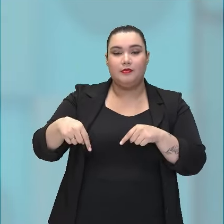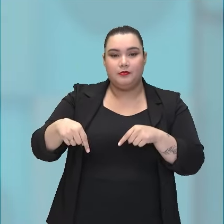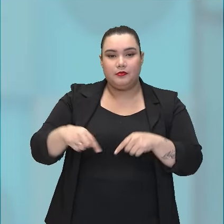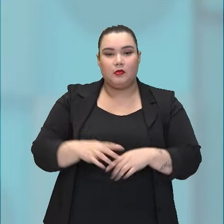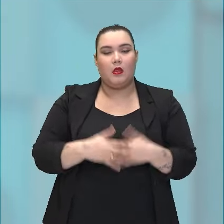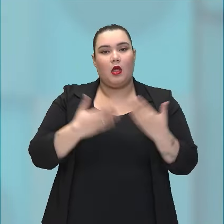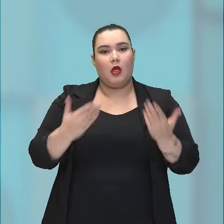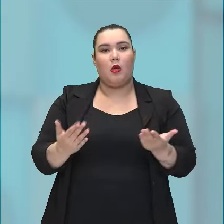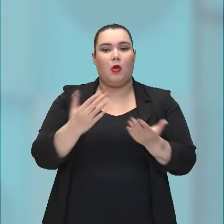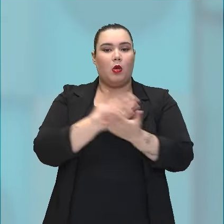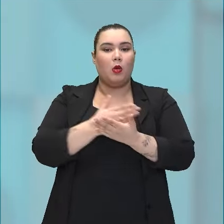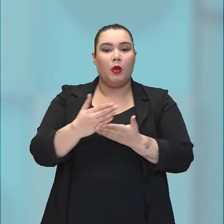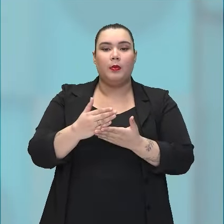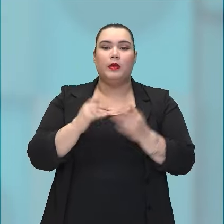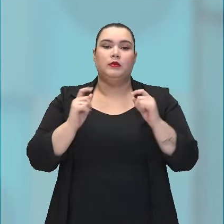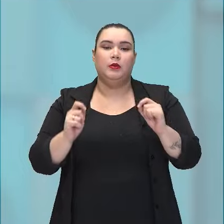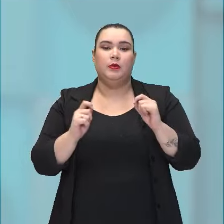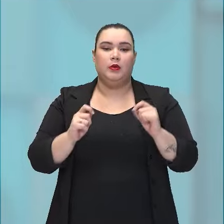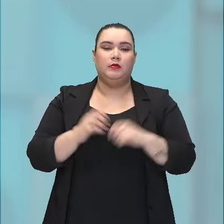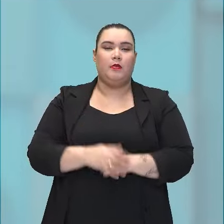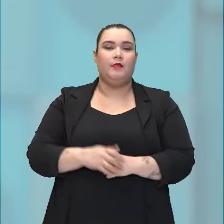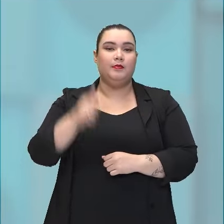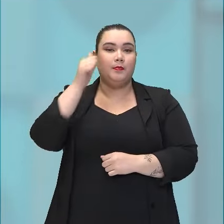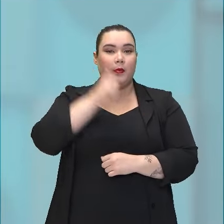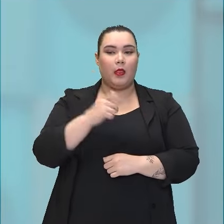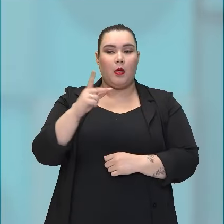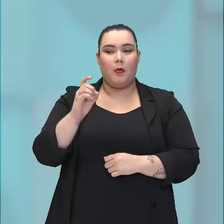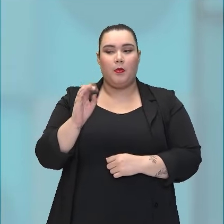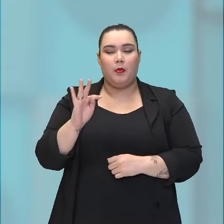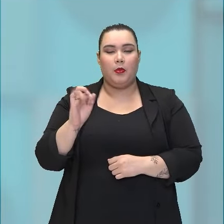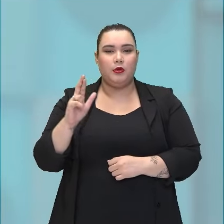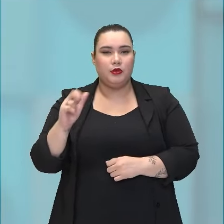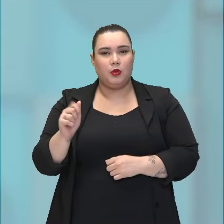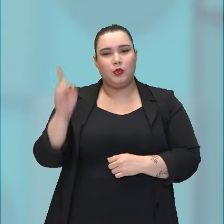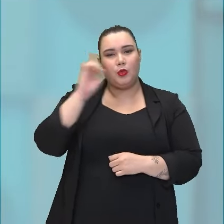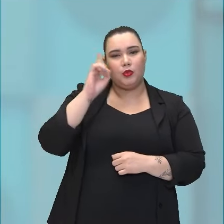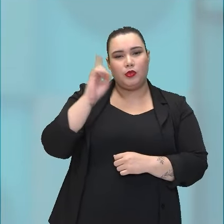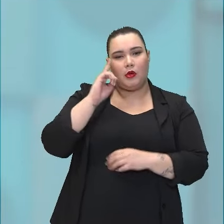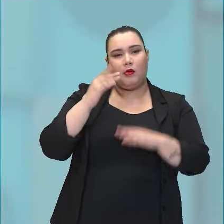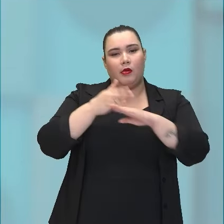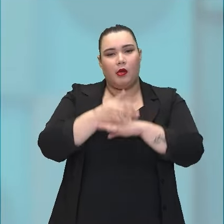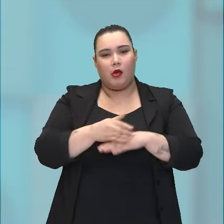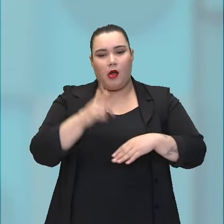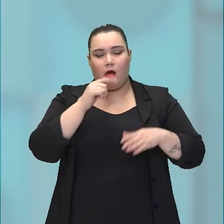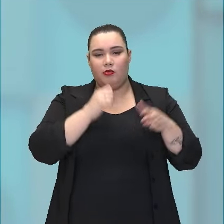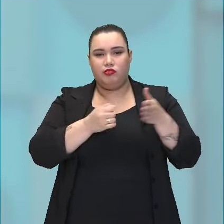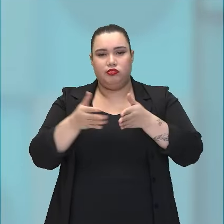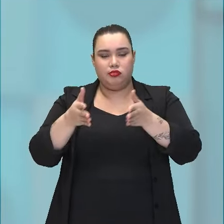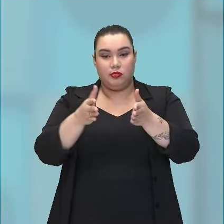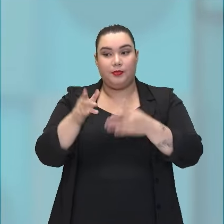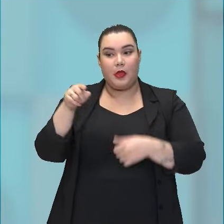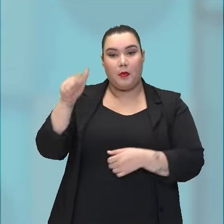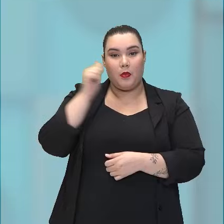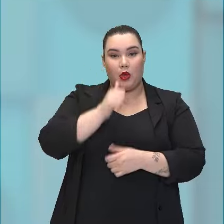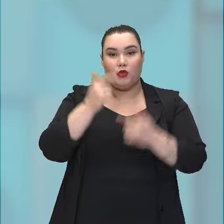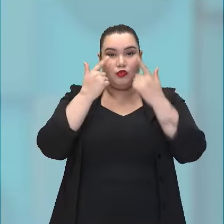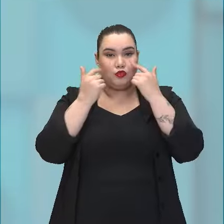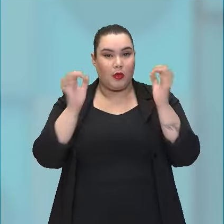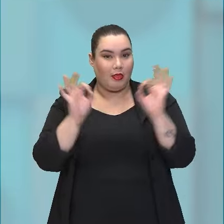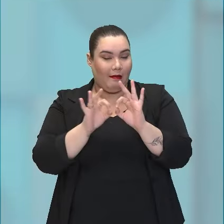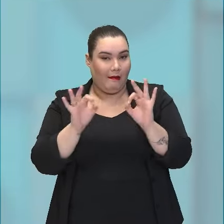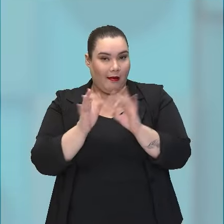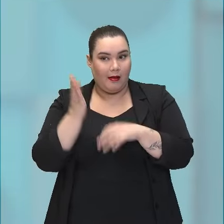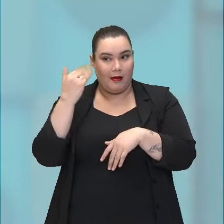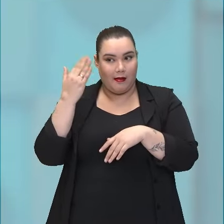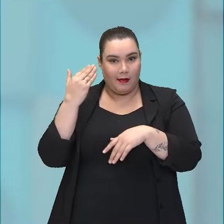história. Perceba que Potira, todo dia ia à beira do rio, ela não chorou quando o seu amado foi para a guerra e todo dia ela